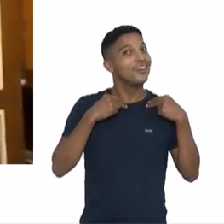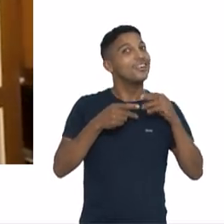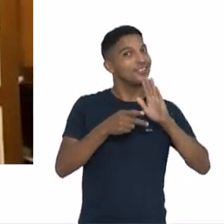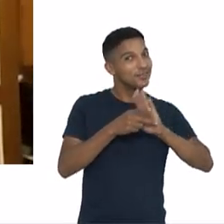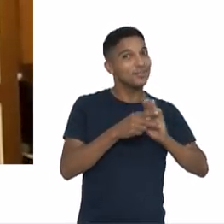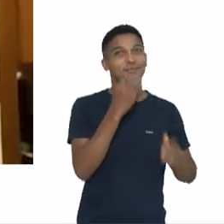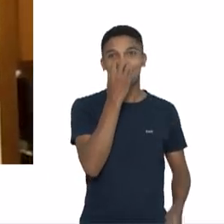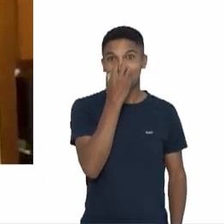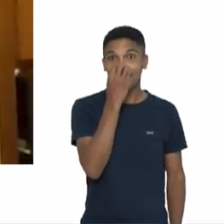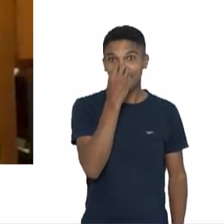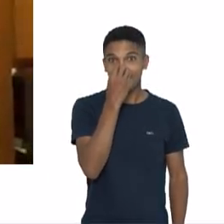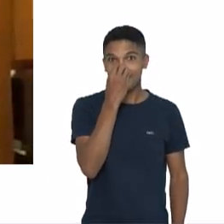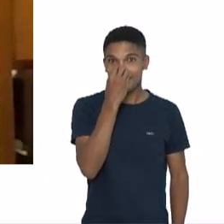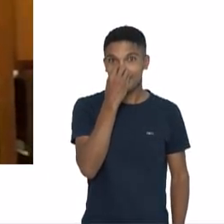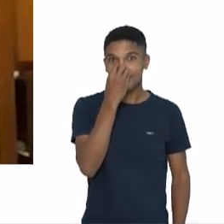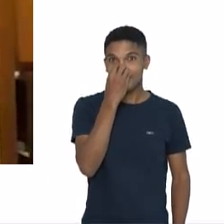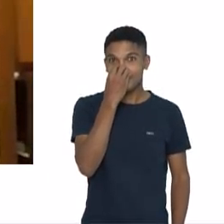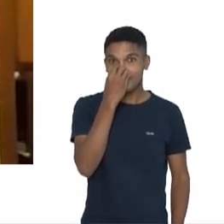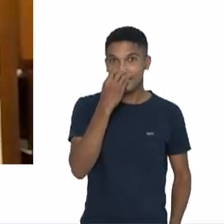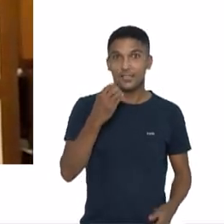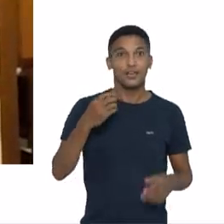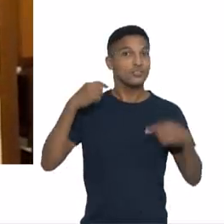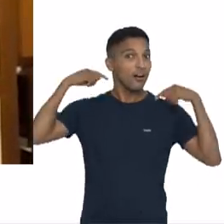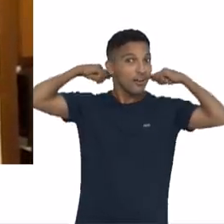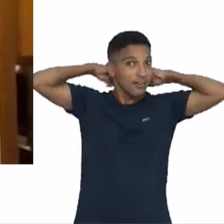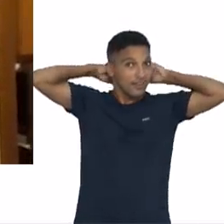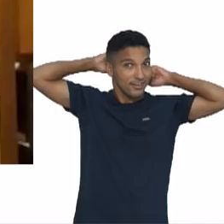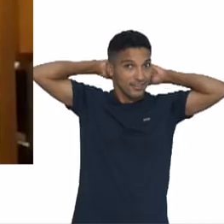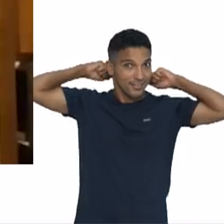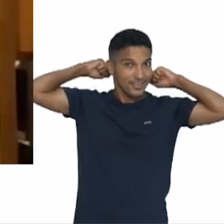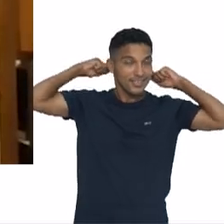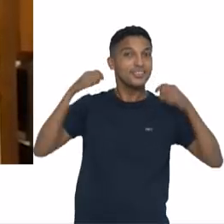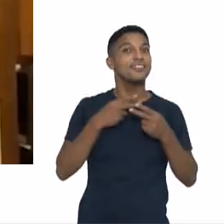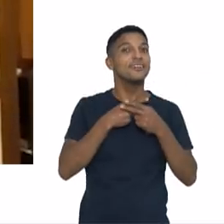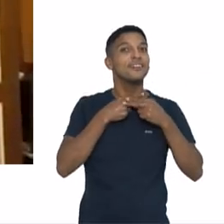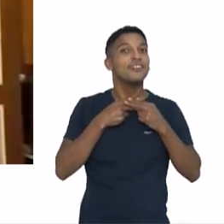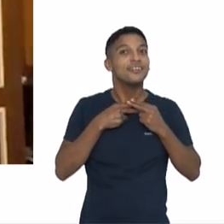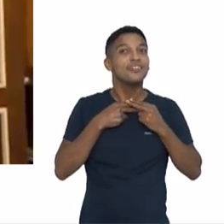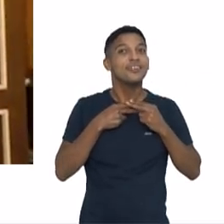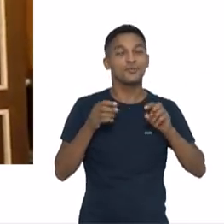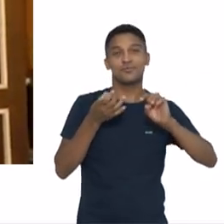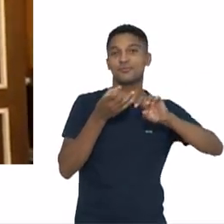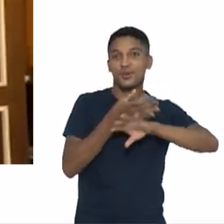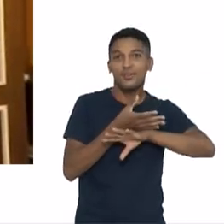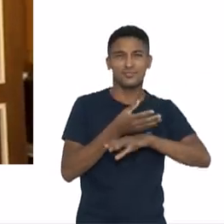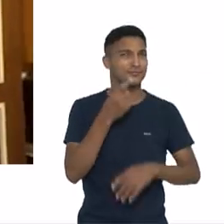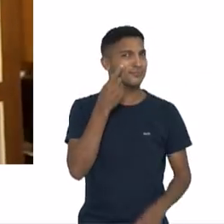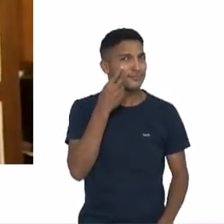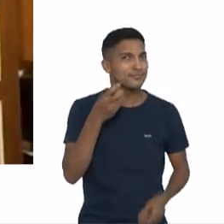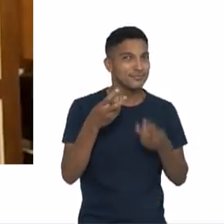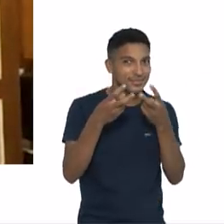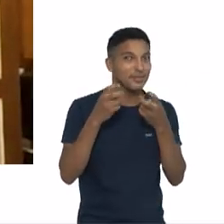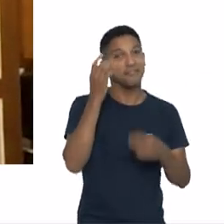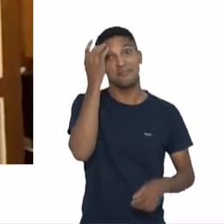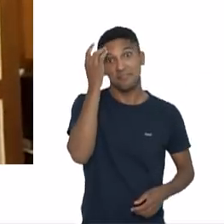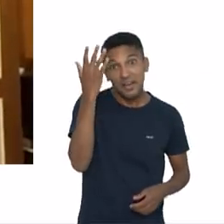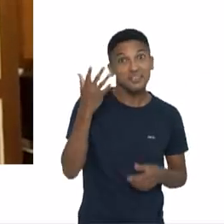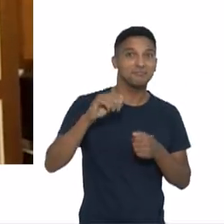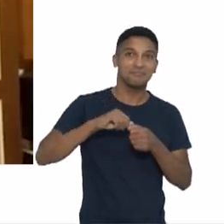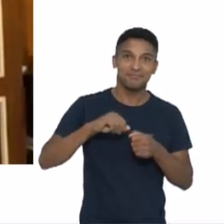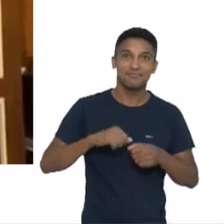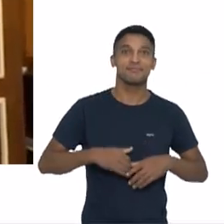de palhaço, tá? Só amarrar aqui atrás, a gravata tá pronta. Viram que é bem facinho de fazer a gravata,